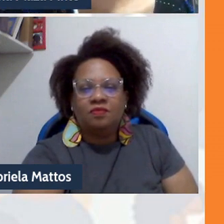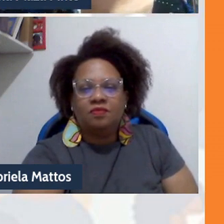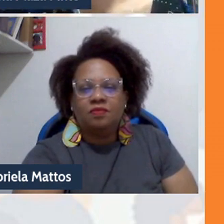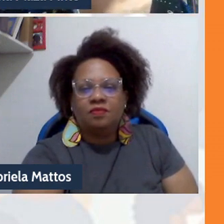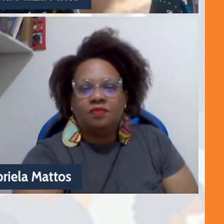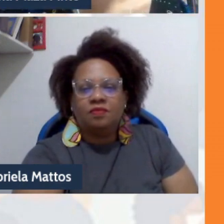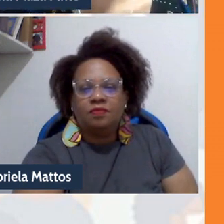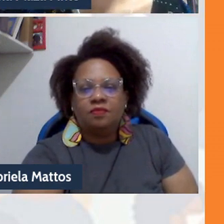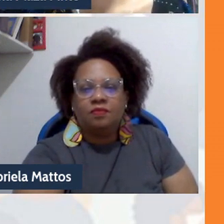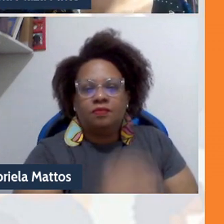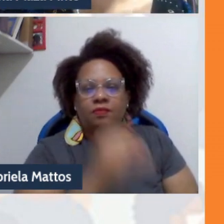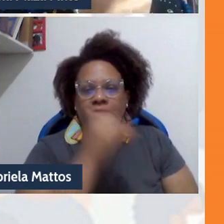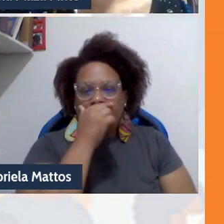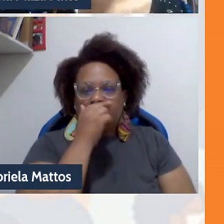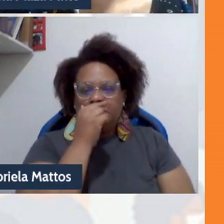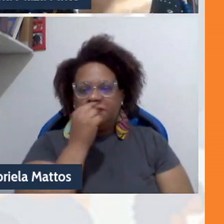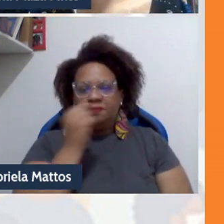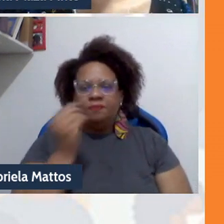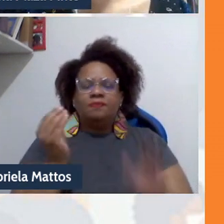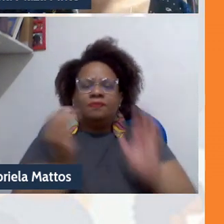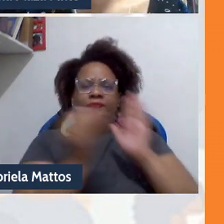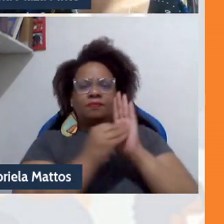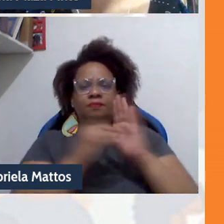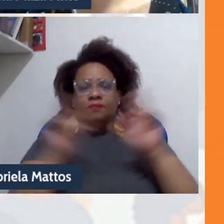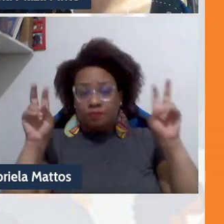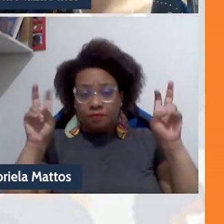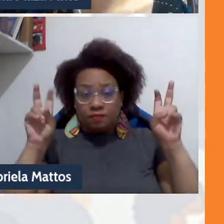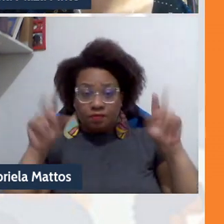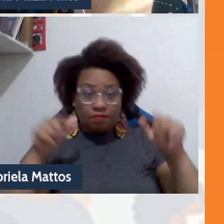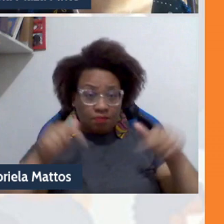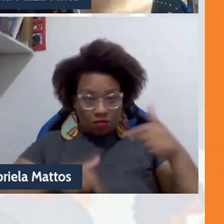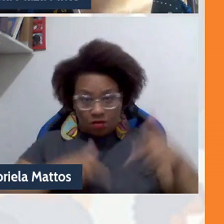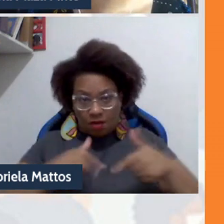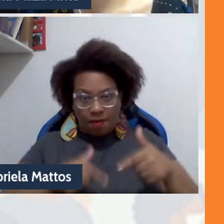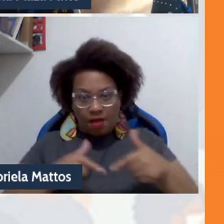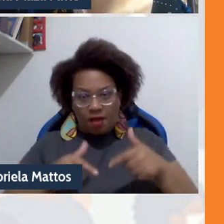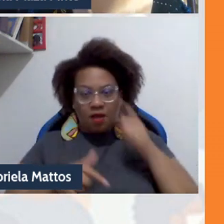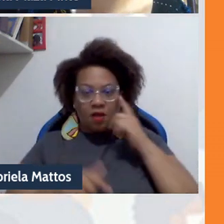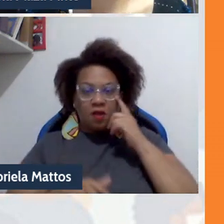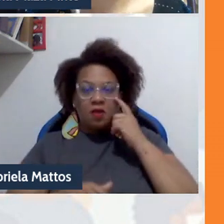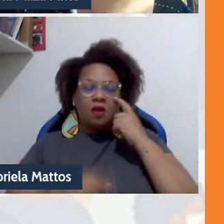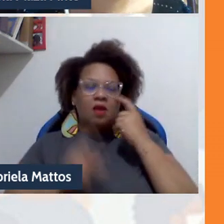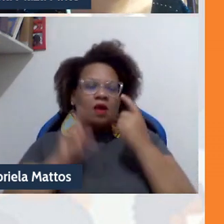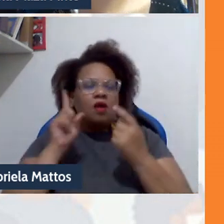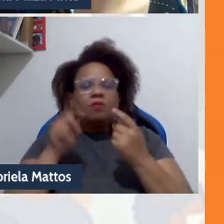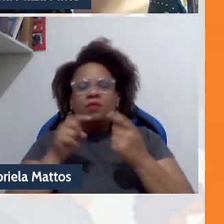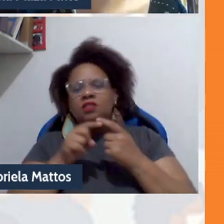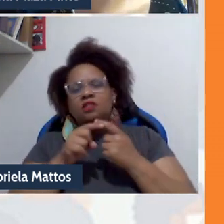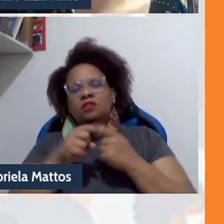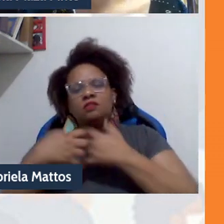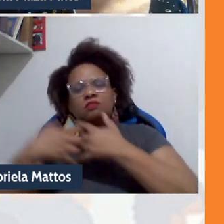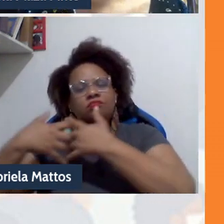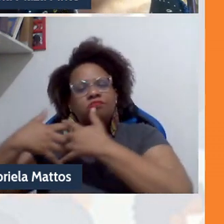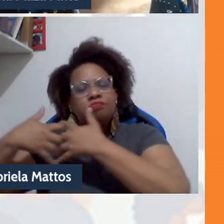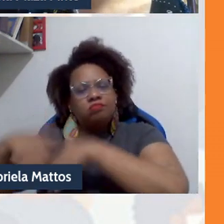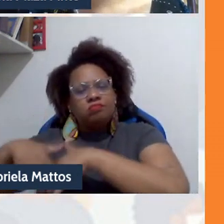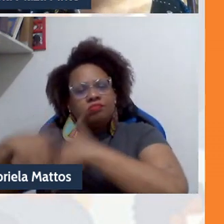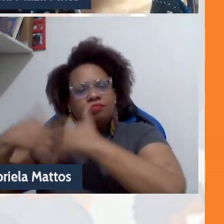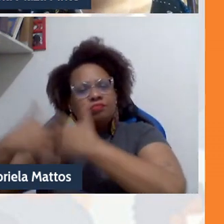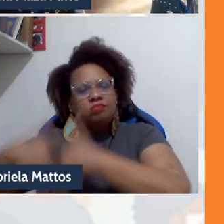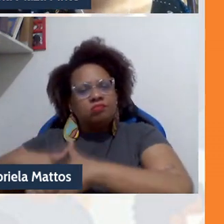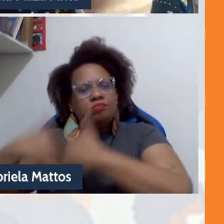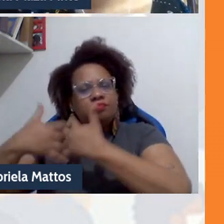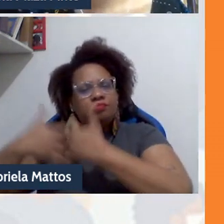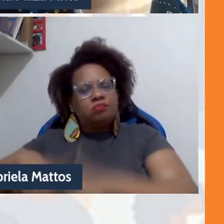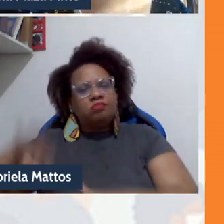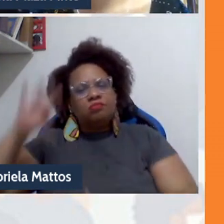meu trabalho. A minha intenção é um pouco fazer algumas reflexões que chegaram